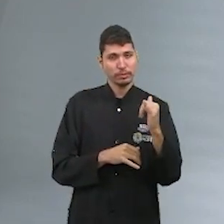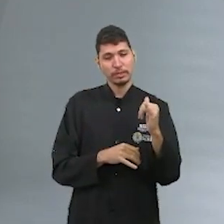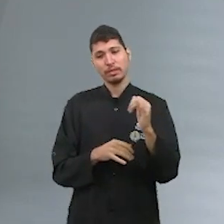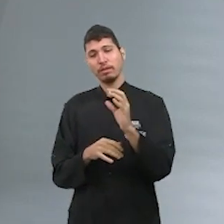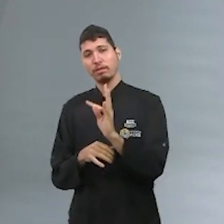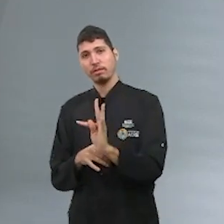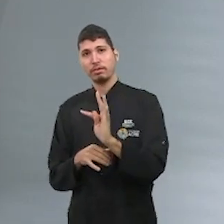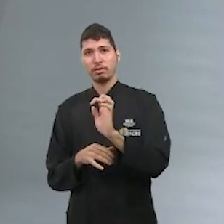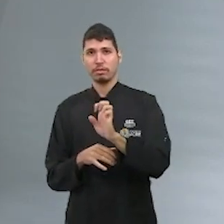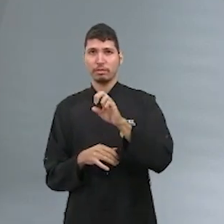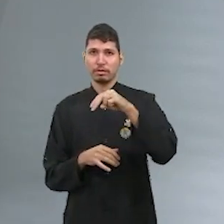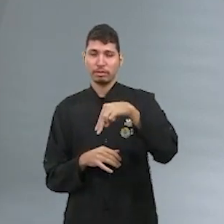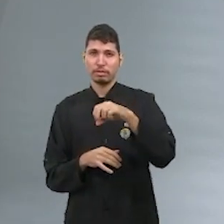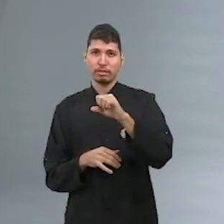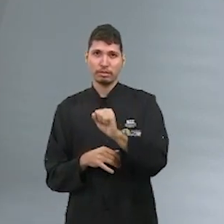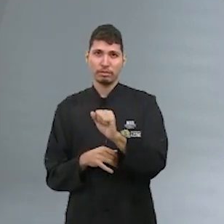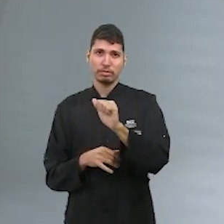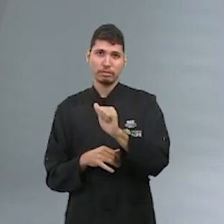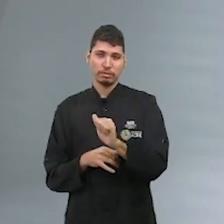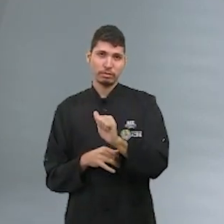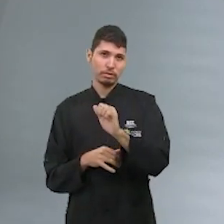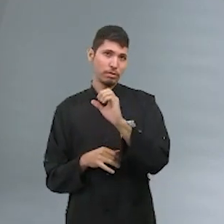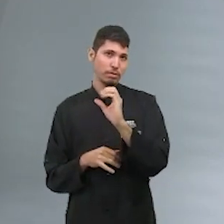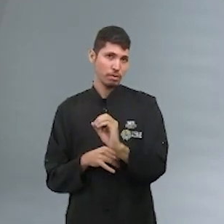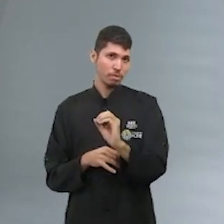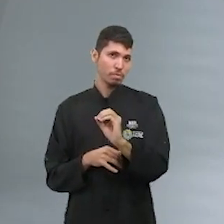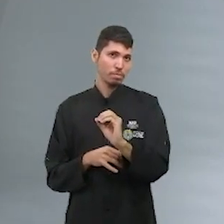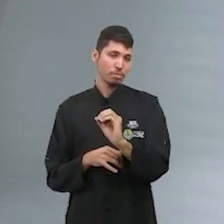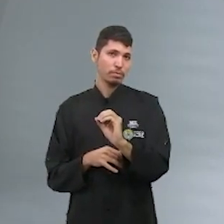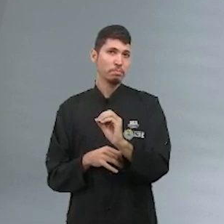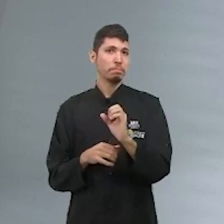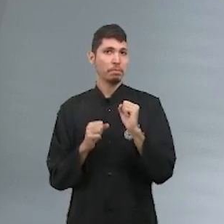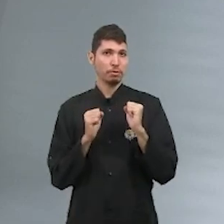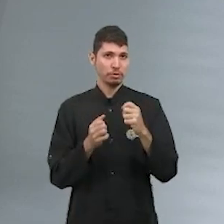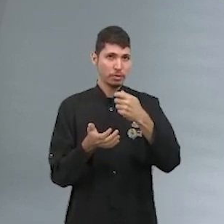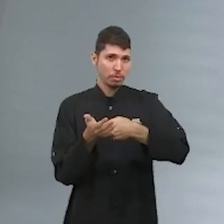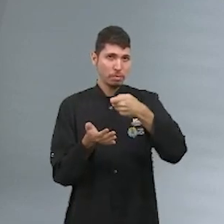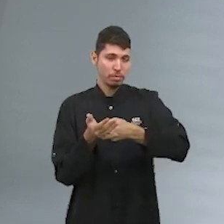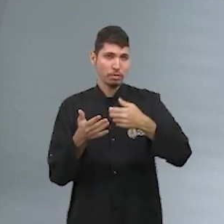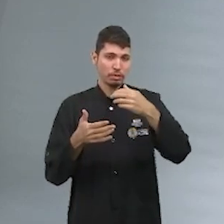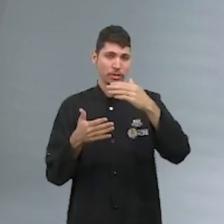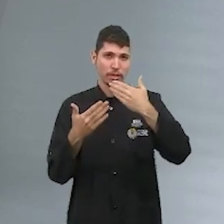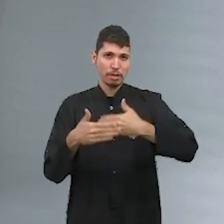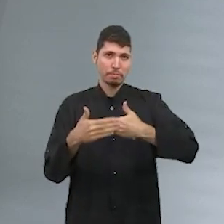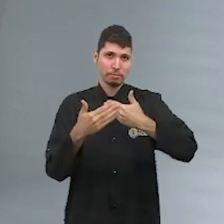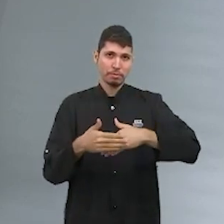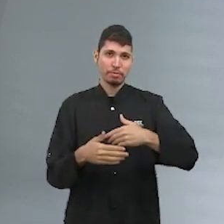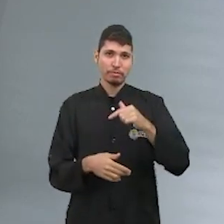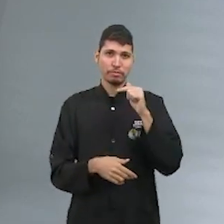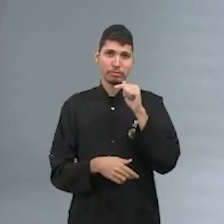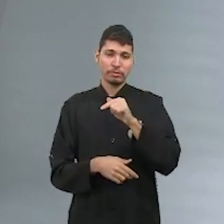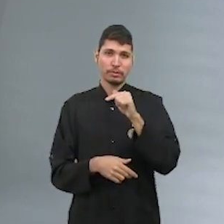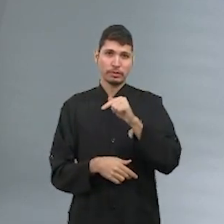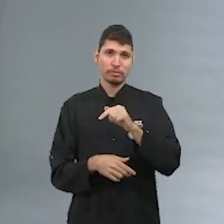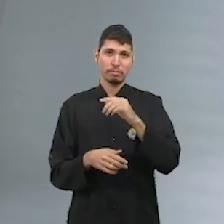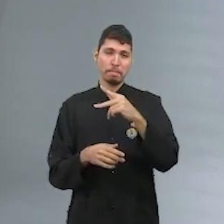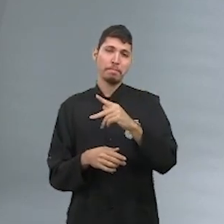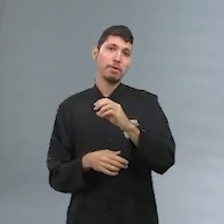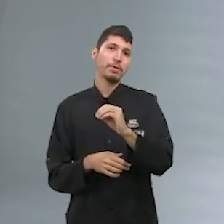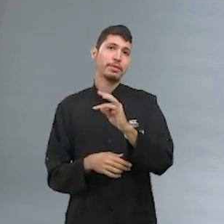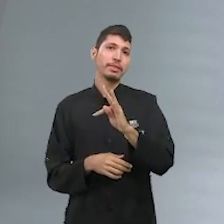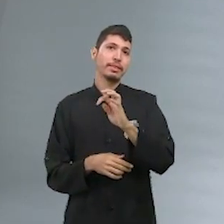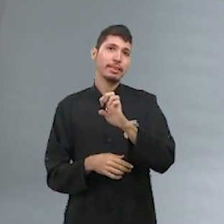a tensão elétrica. Lembrando que nas provas pode vir tensão, diferença de potencial, né? Ou potencial elétrico,